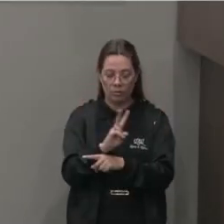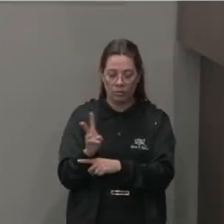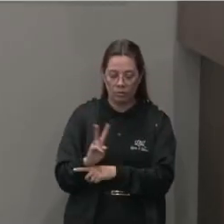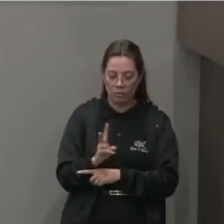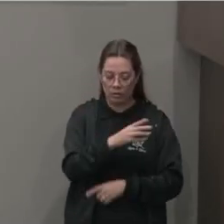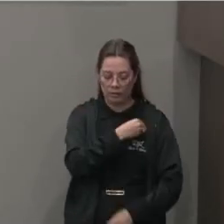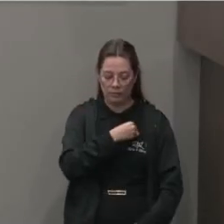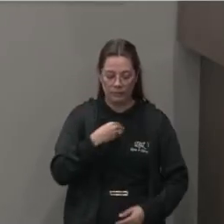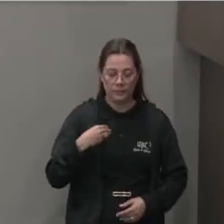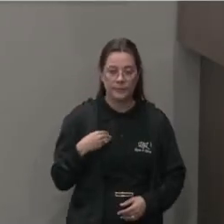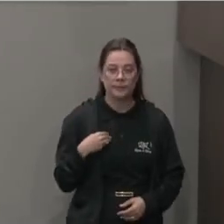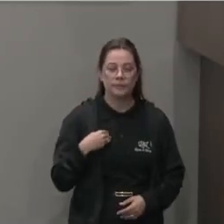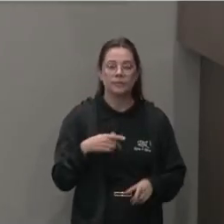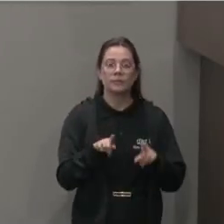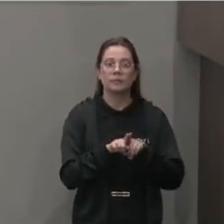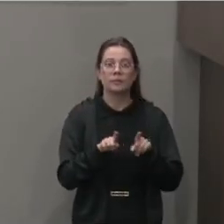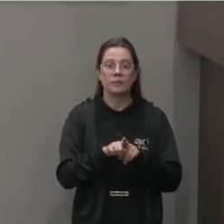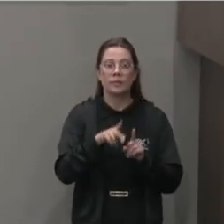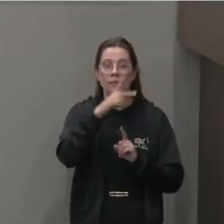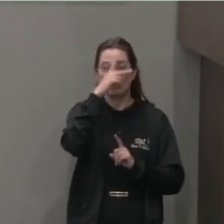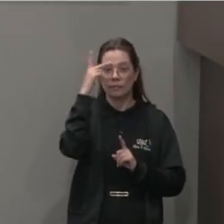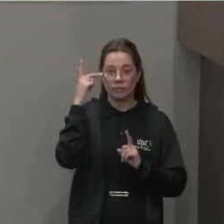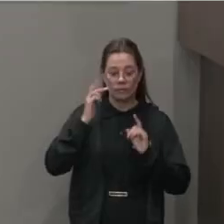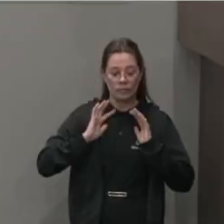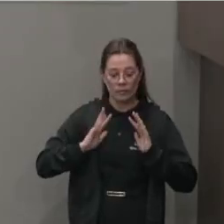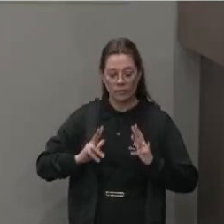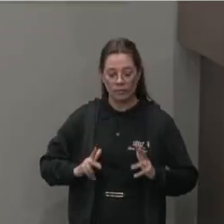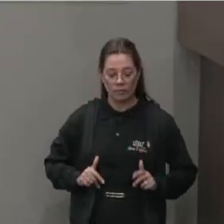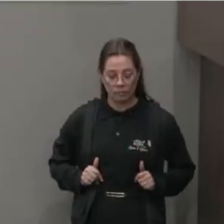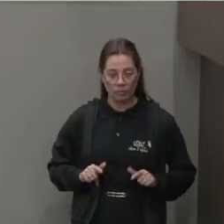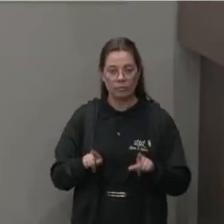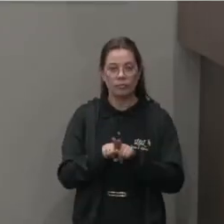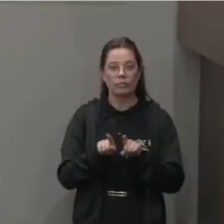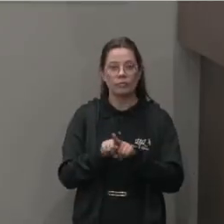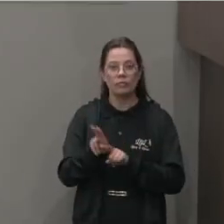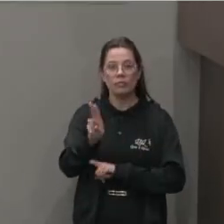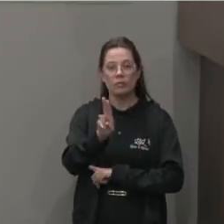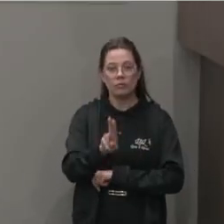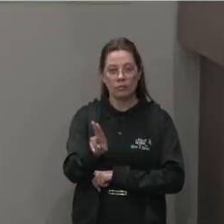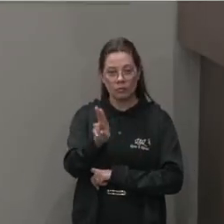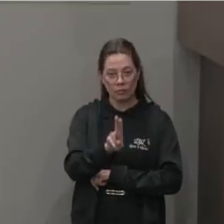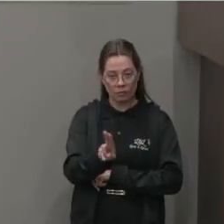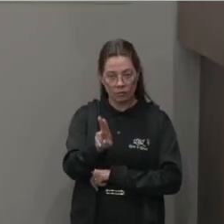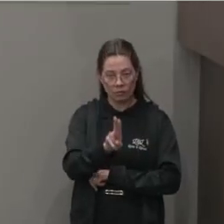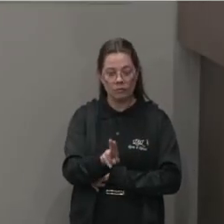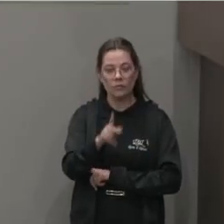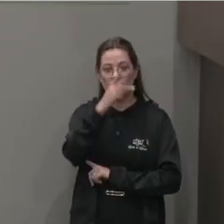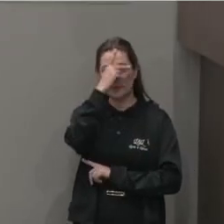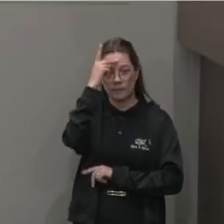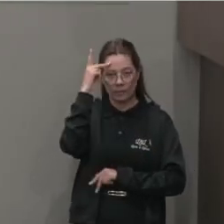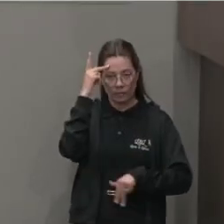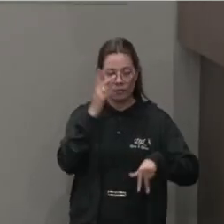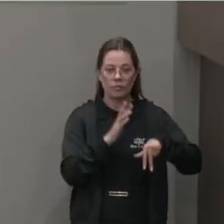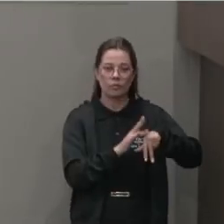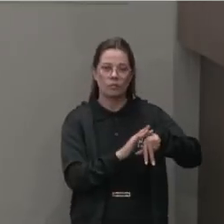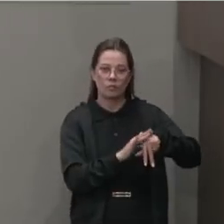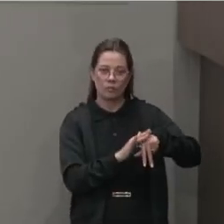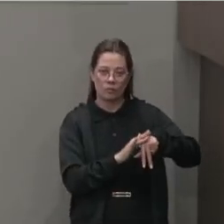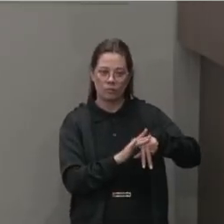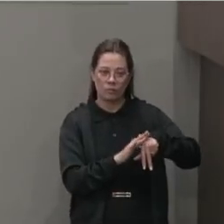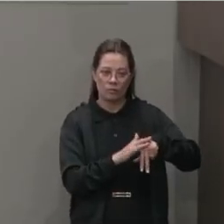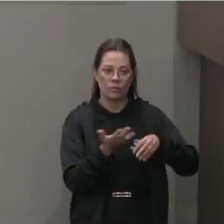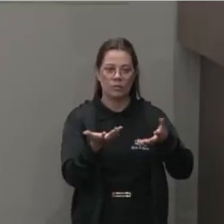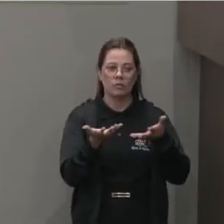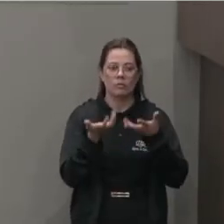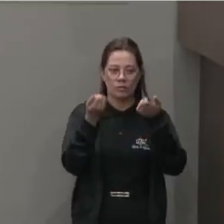inclusive a servidora da limpeza, e também para as usuárias e usuários do atendimento de saúde.